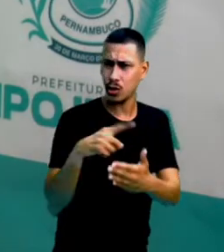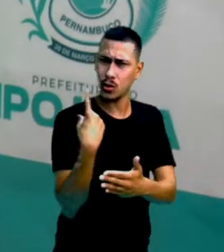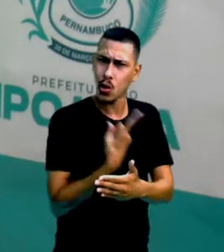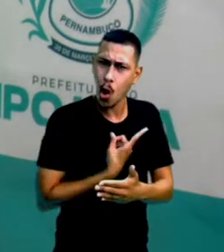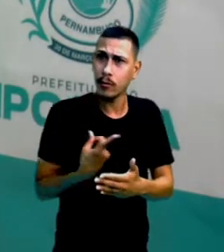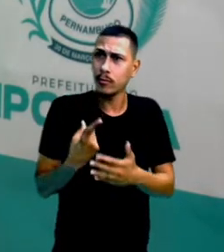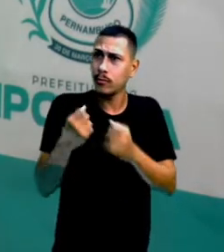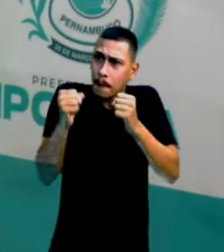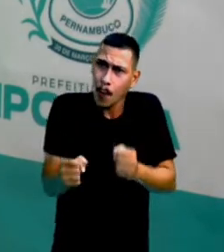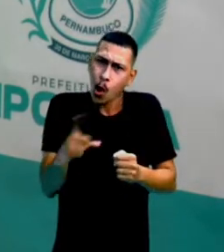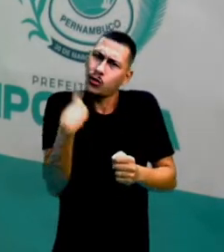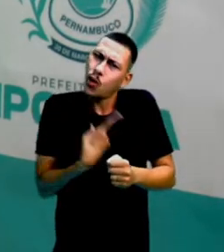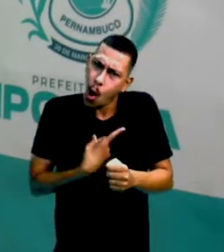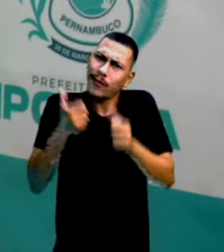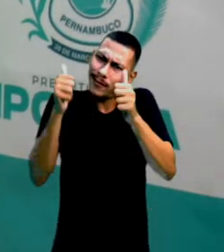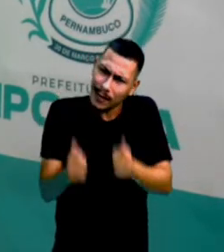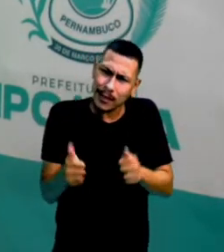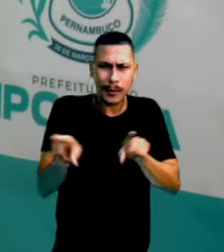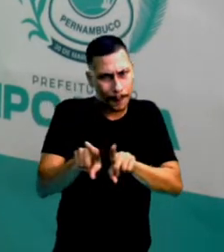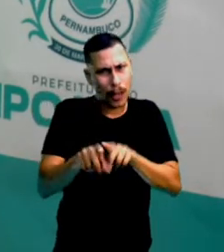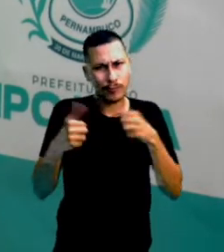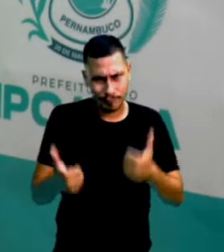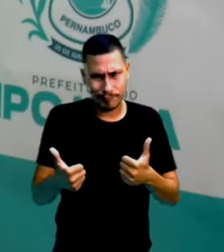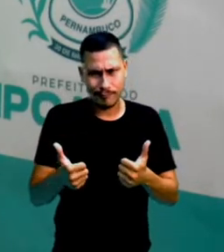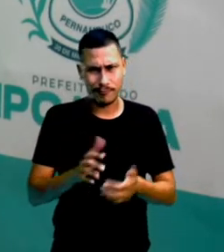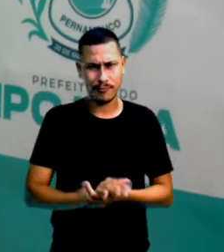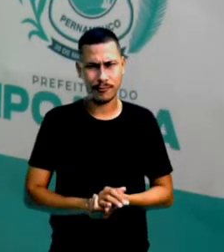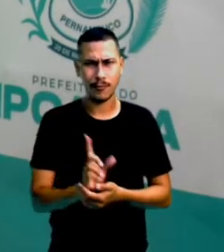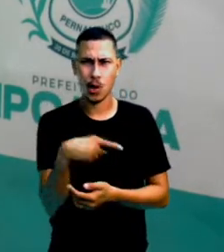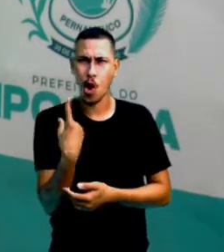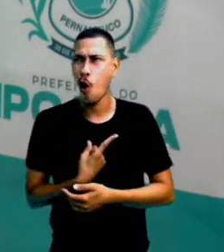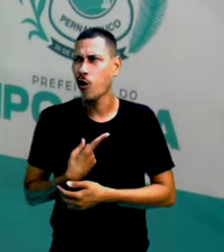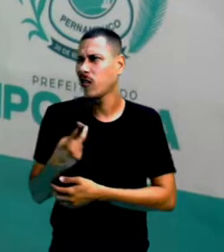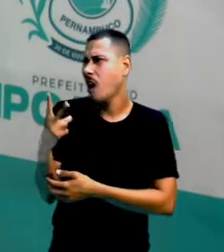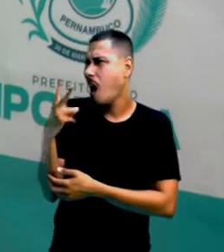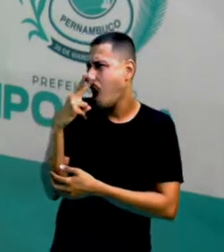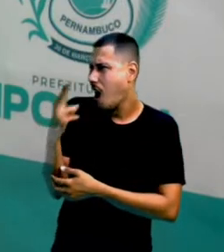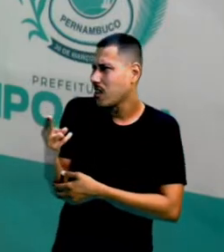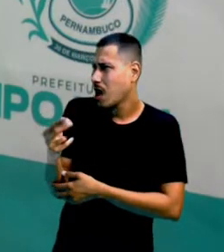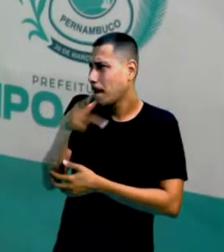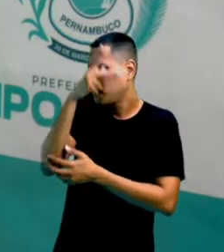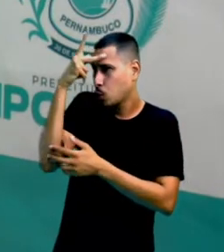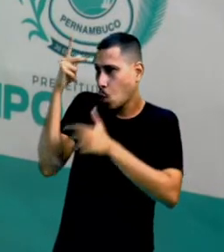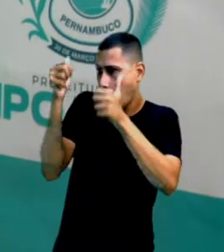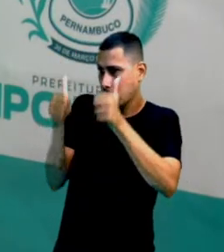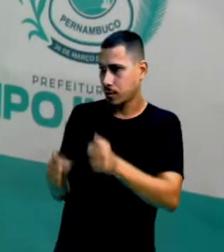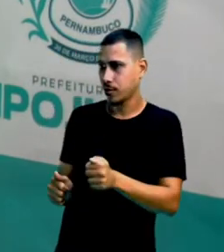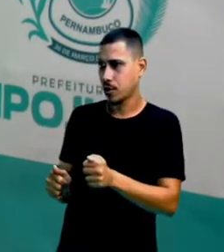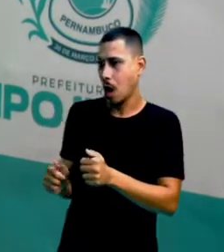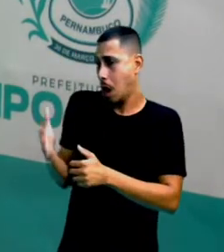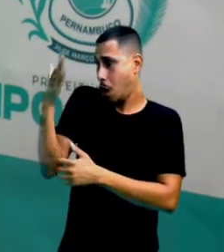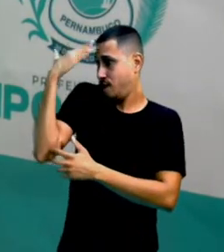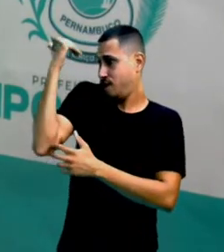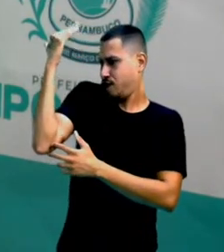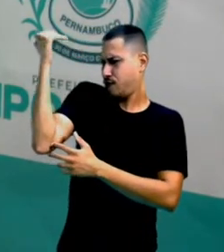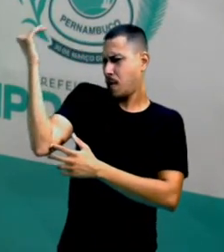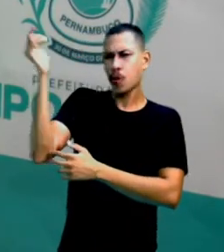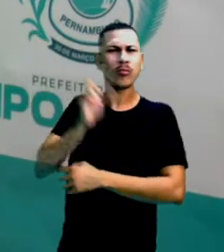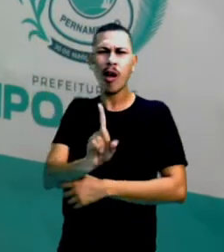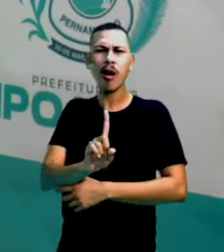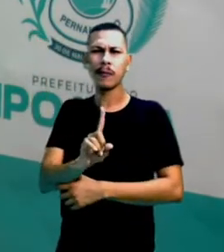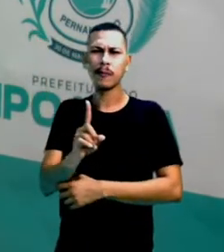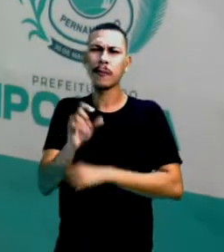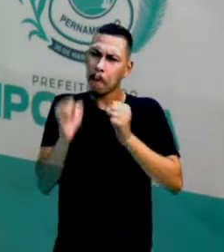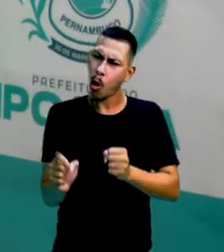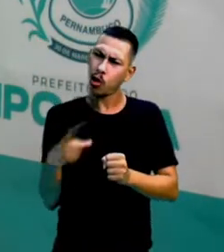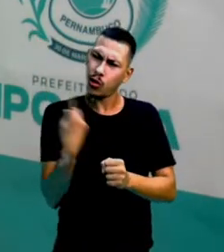Pode ser a gente. Ok? A gente sempre acha que o artista, né, ele está lá assim. Não. Pode ser a